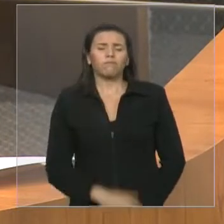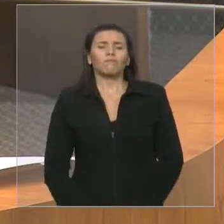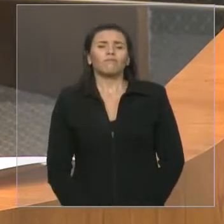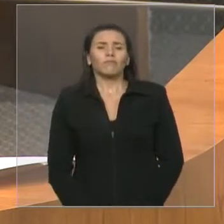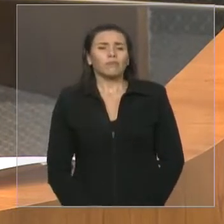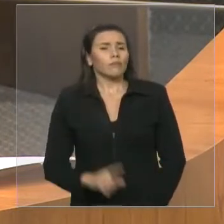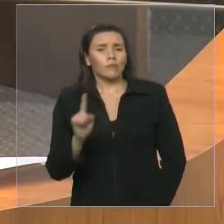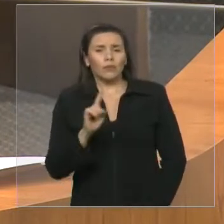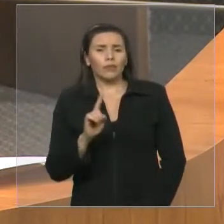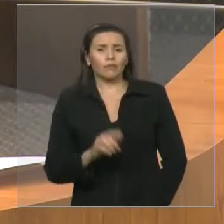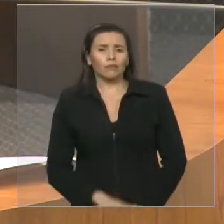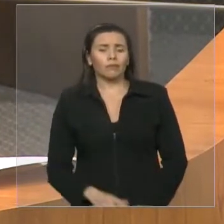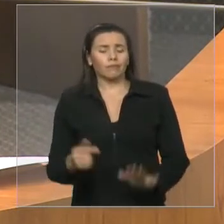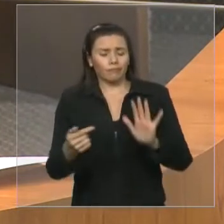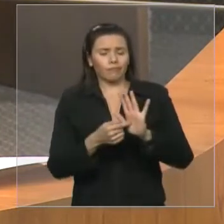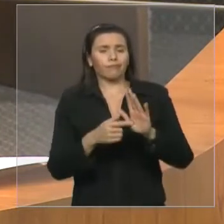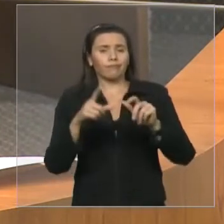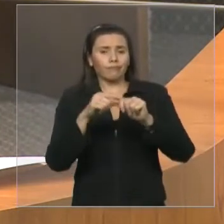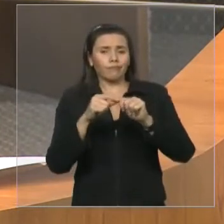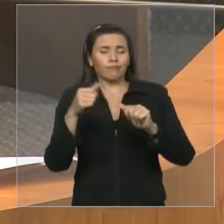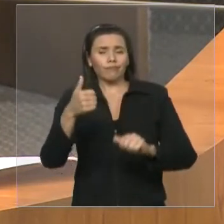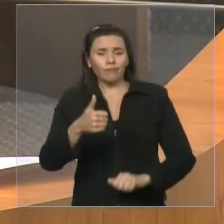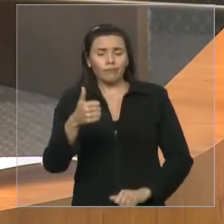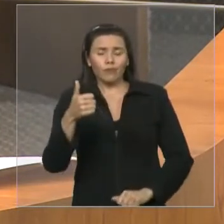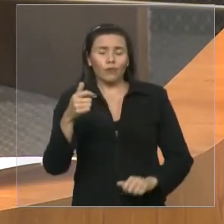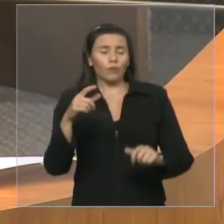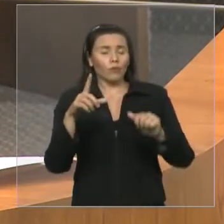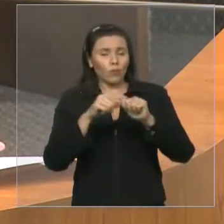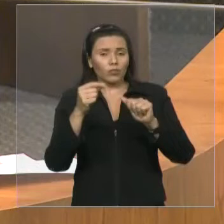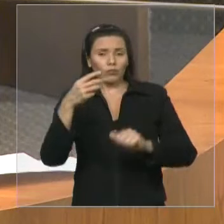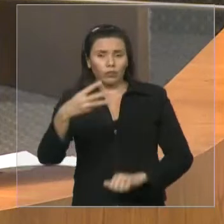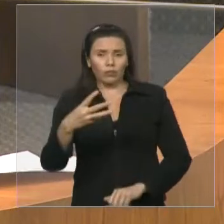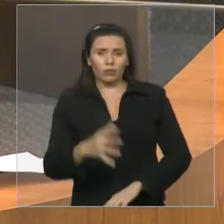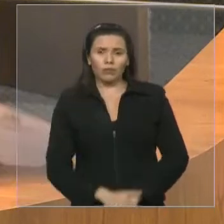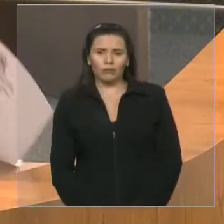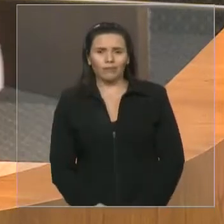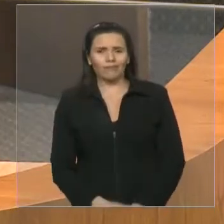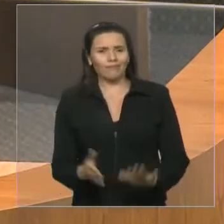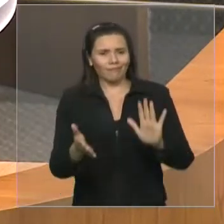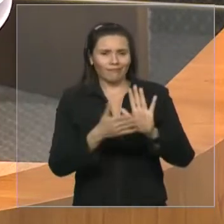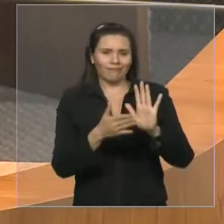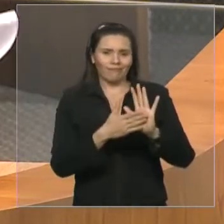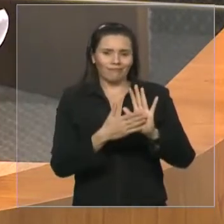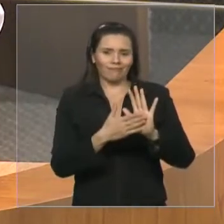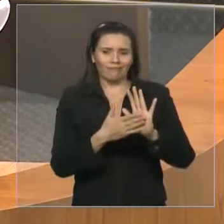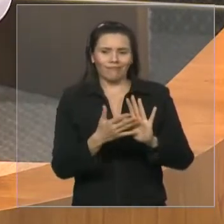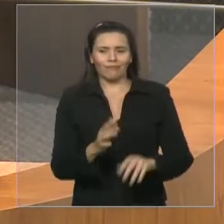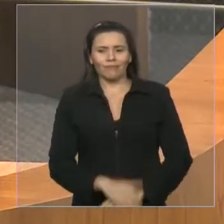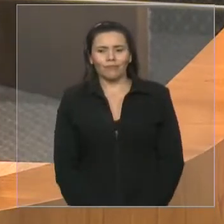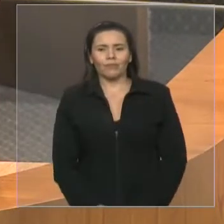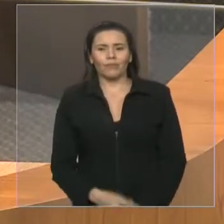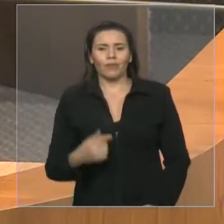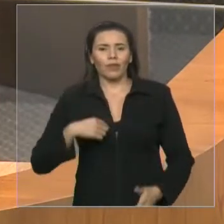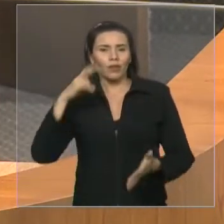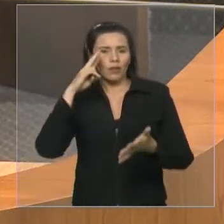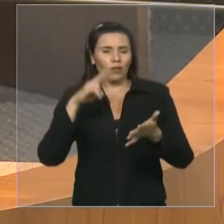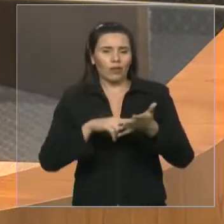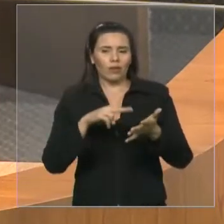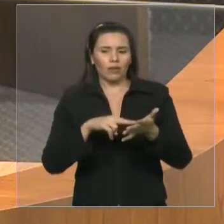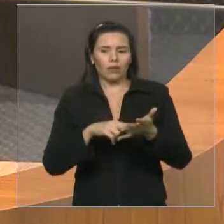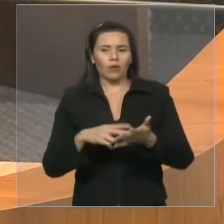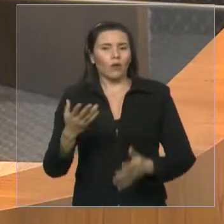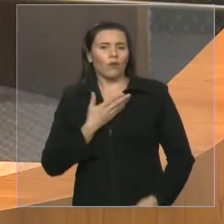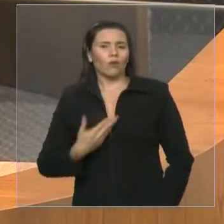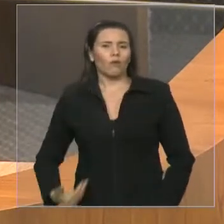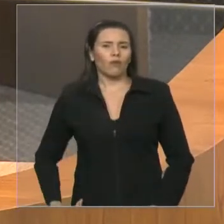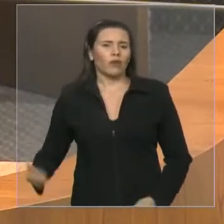complexo. Ele dá com uma mão e tira com a outra. Está bem aqui. Eu vou ler para você o artigo. Fica o Poder Executivo